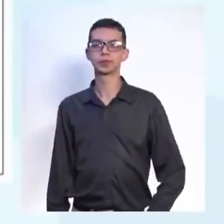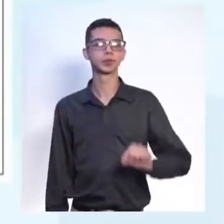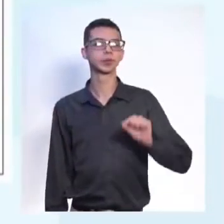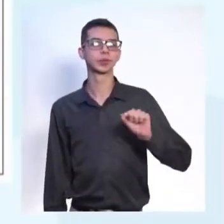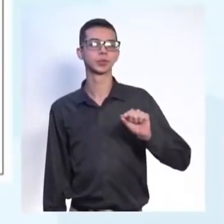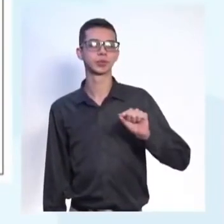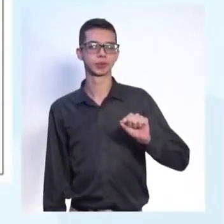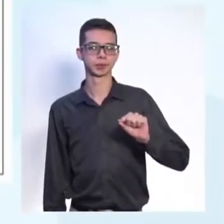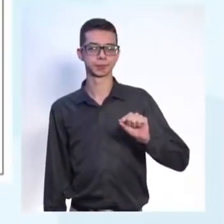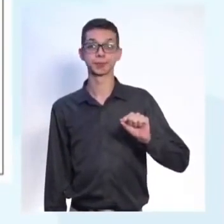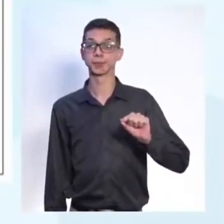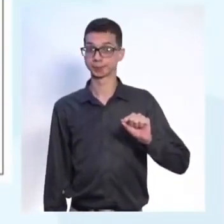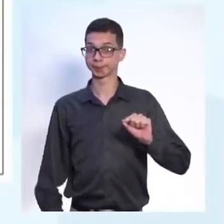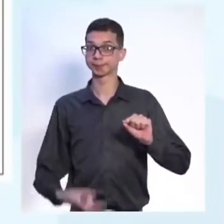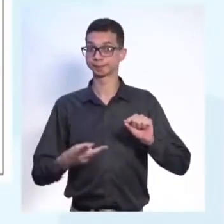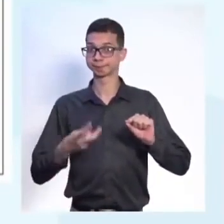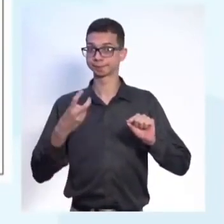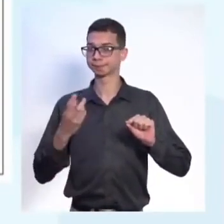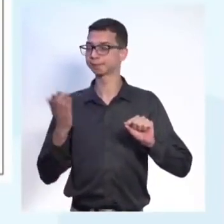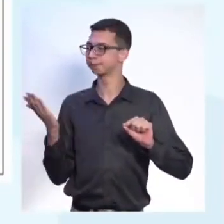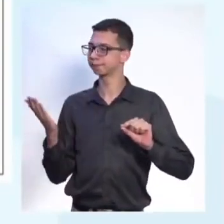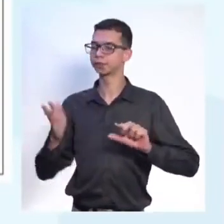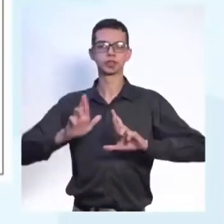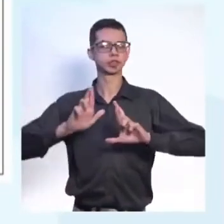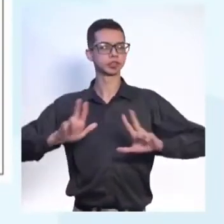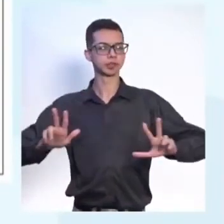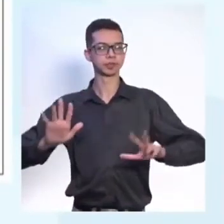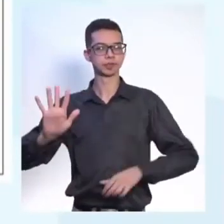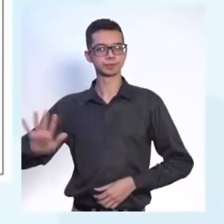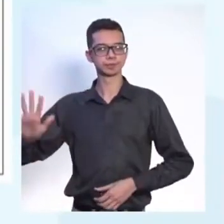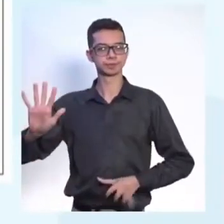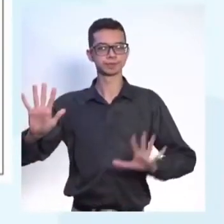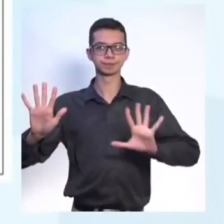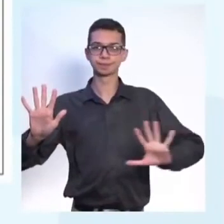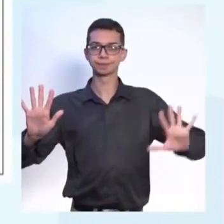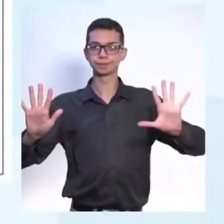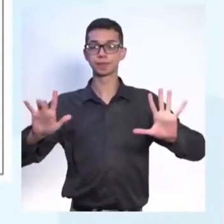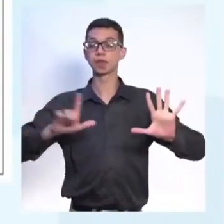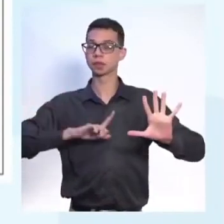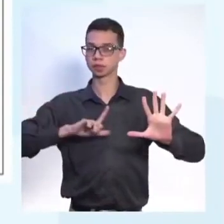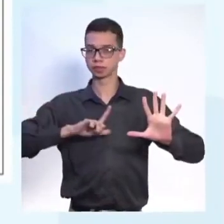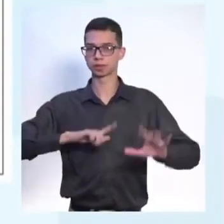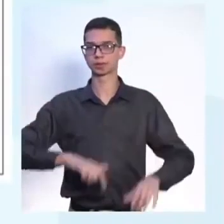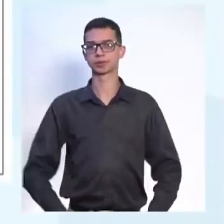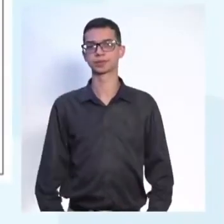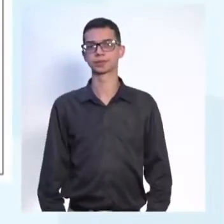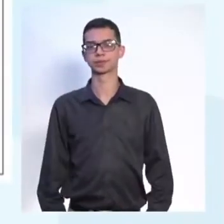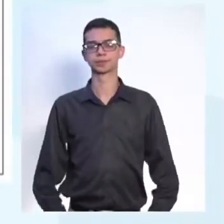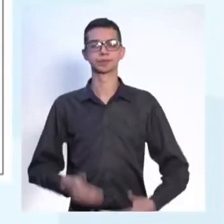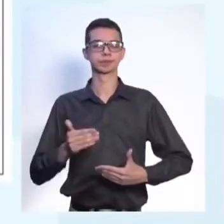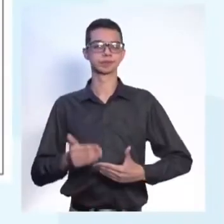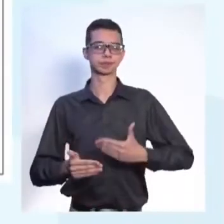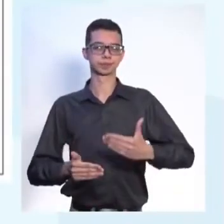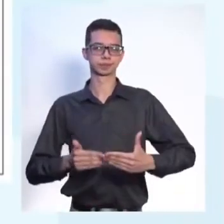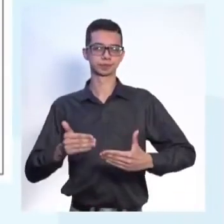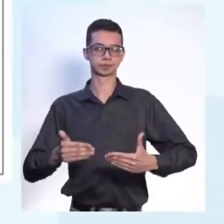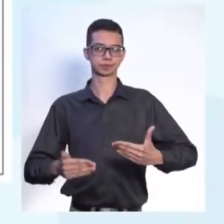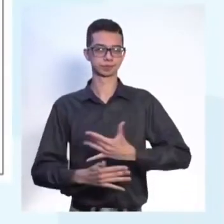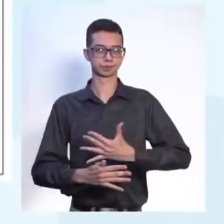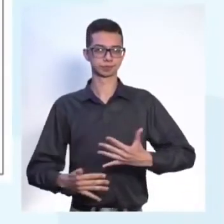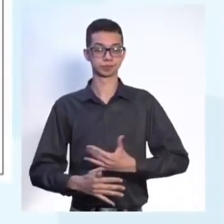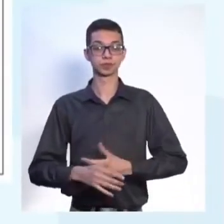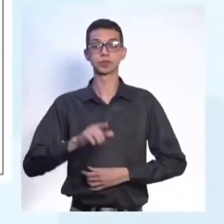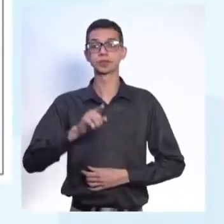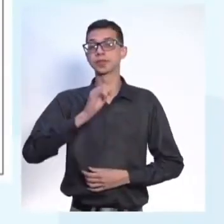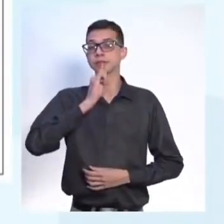As contradições, os contrastes que existem no processo de urbanização, e isso quando você